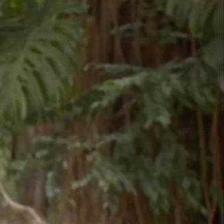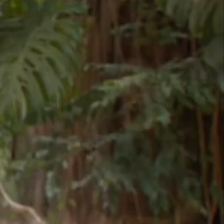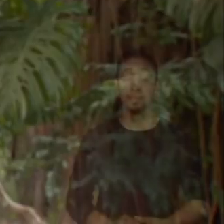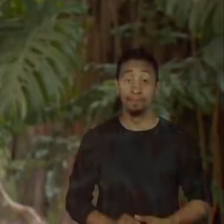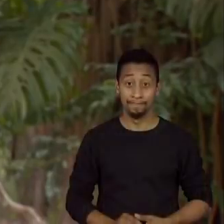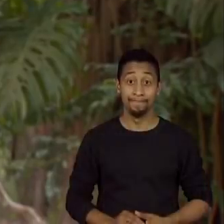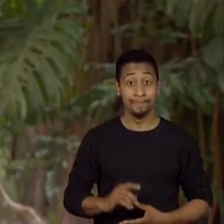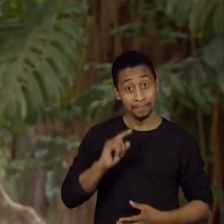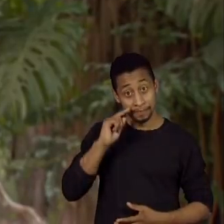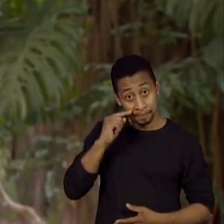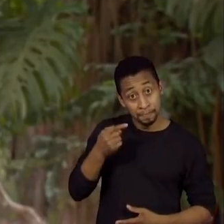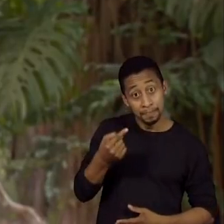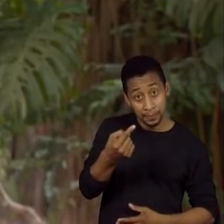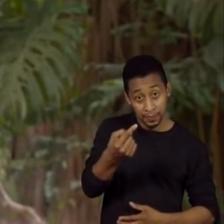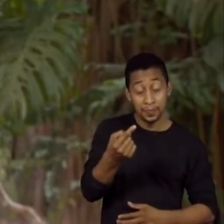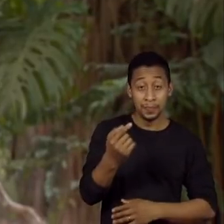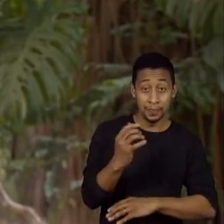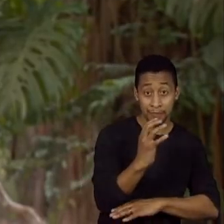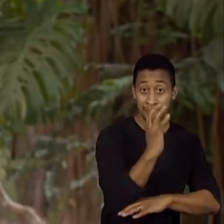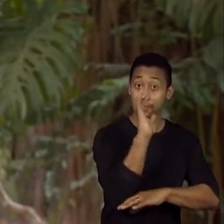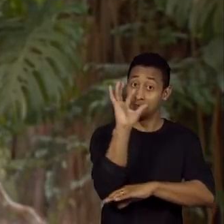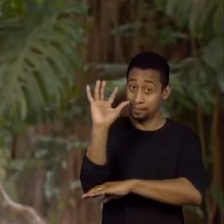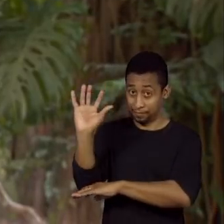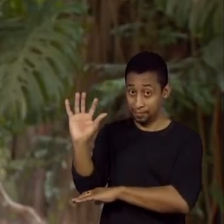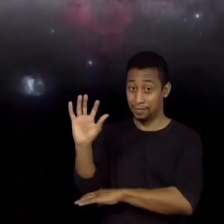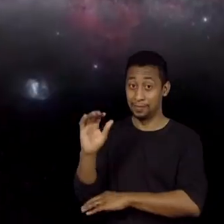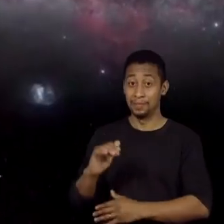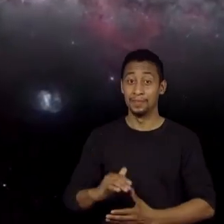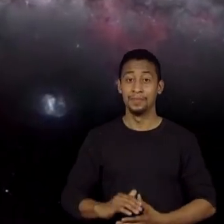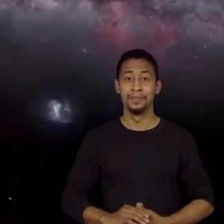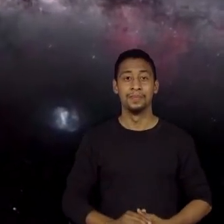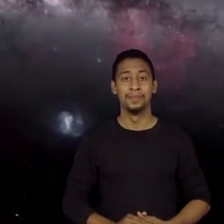E veja a seguir, aqui no Repórter Eco.